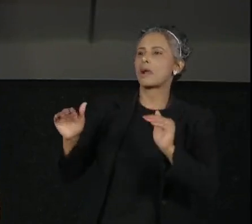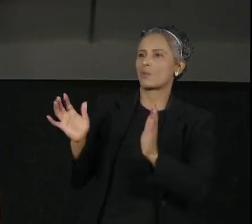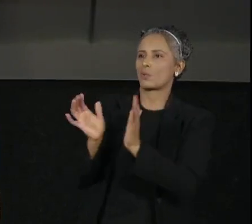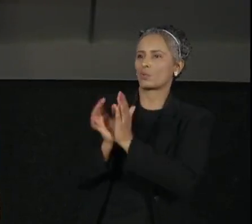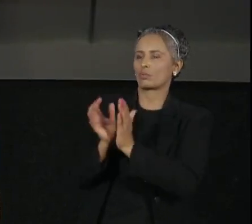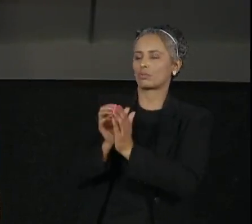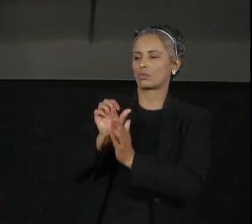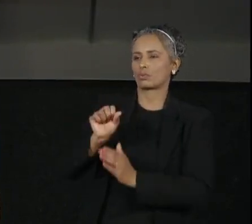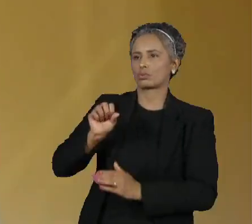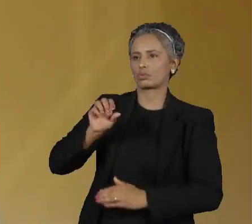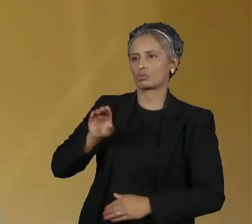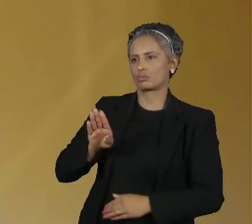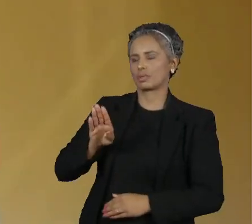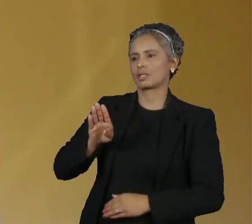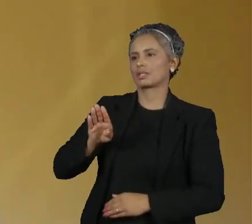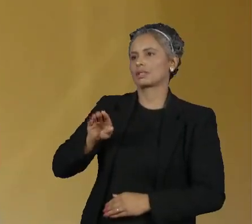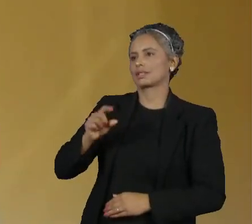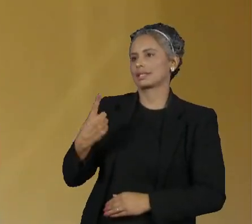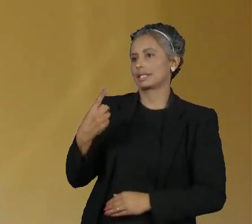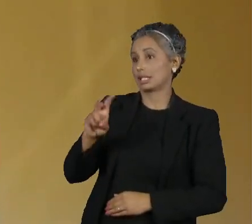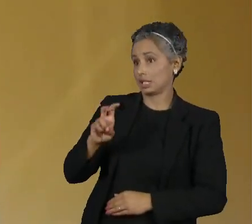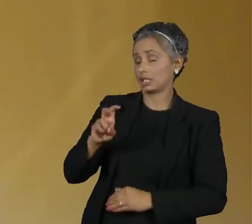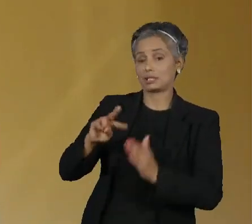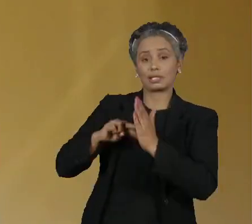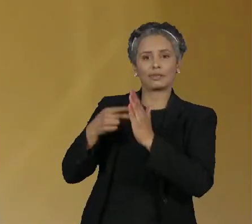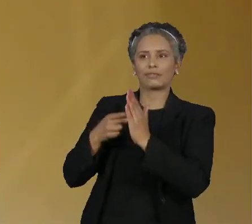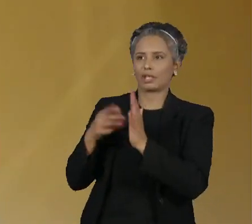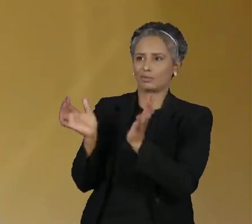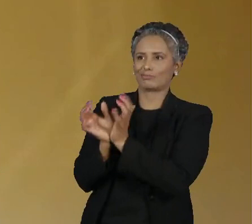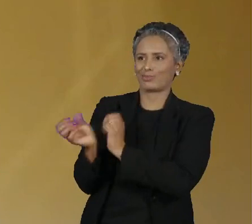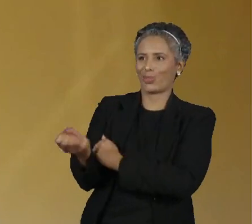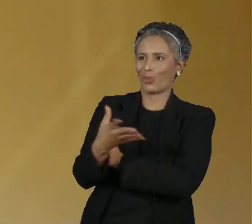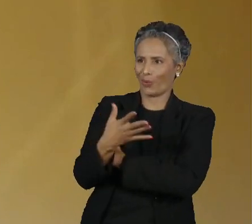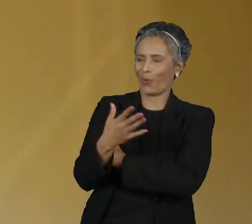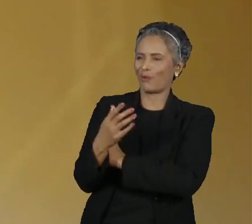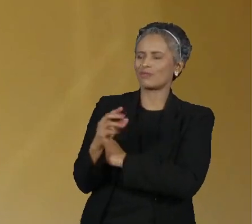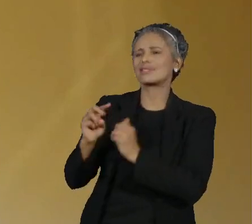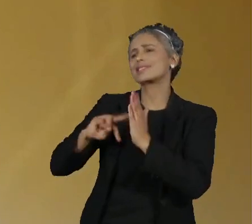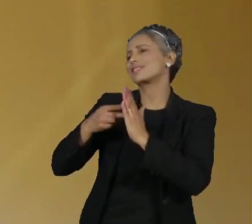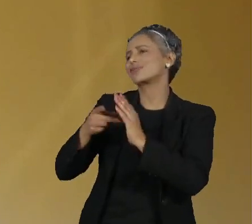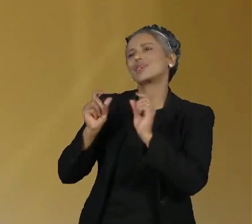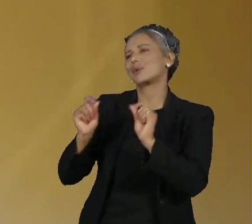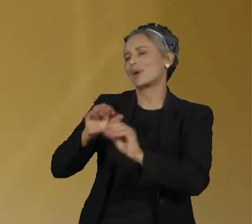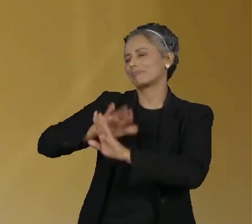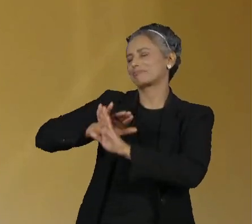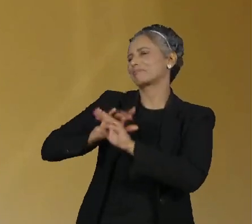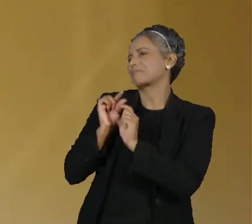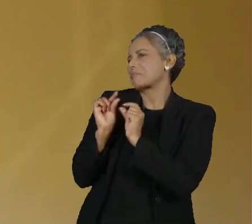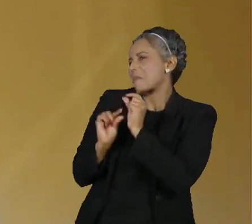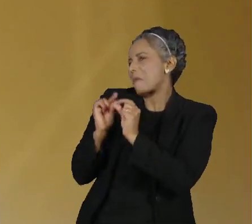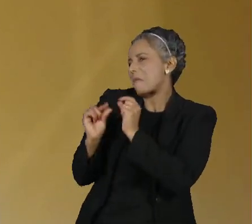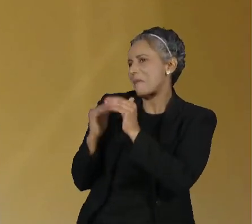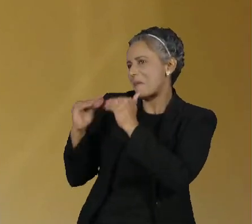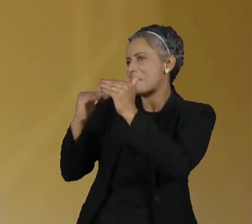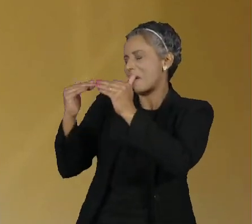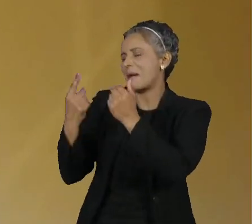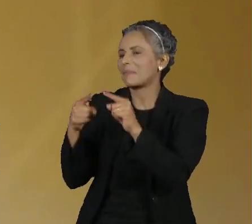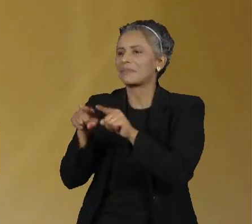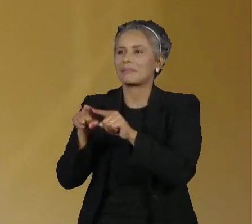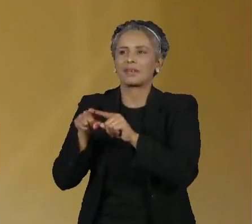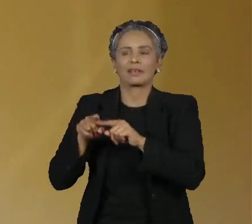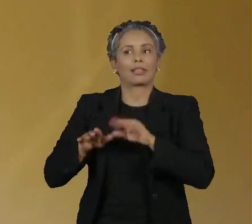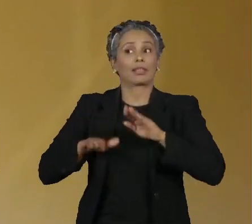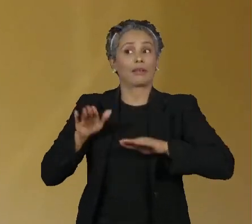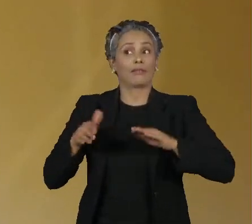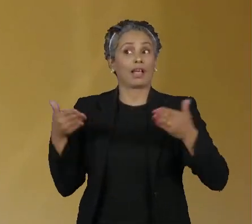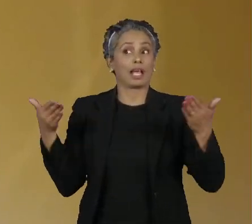para a categoria feminina. Então, é um crescimento, a gente consegue perceber isso e, com certeza, talvez não